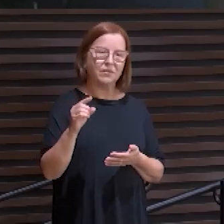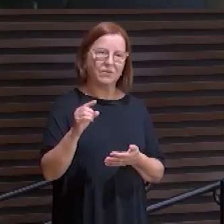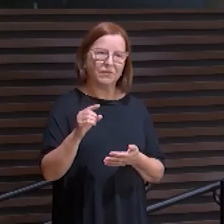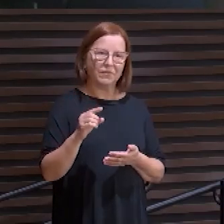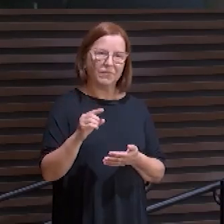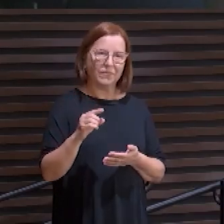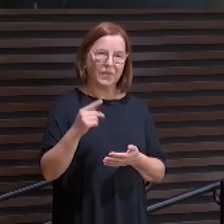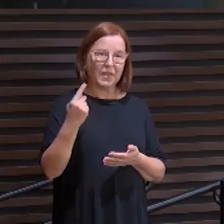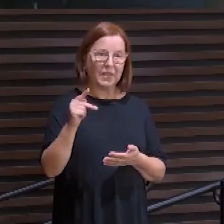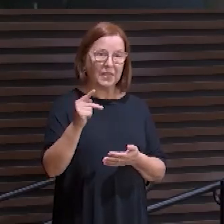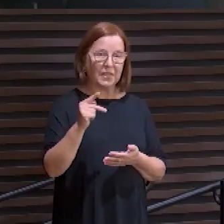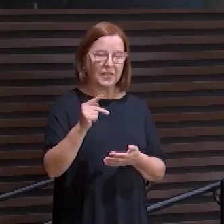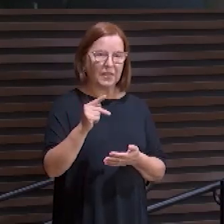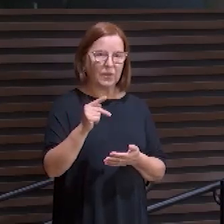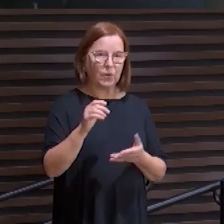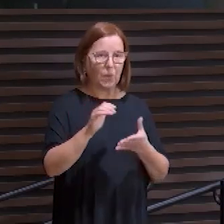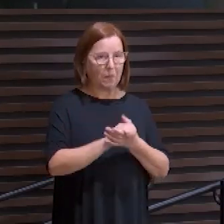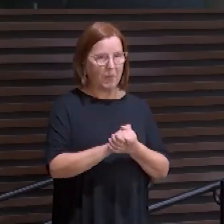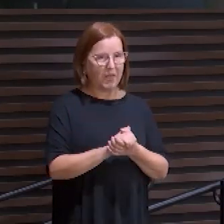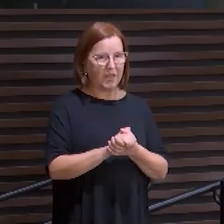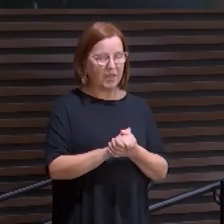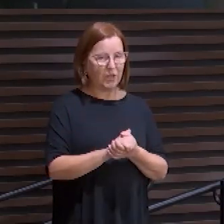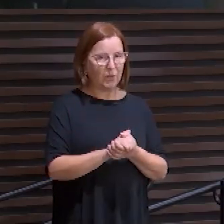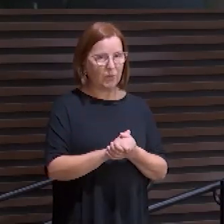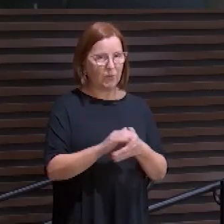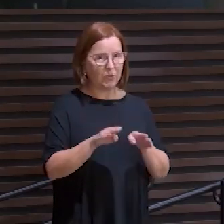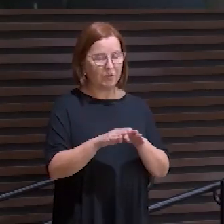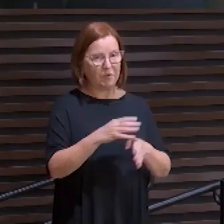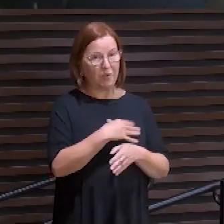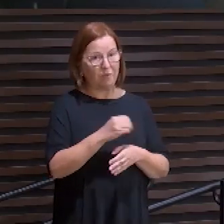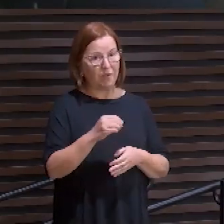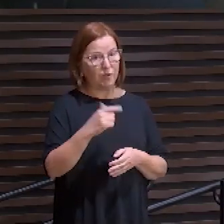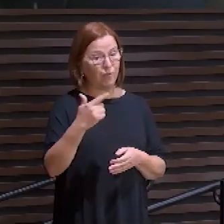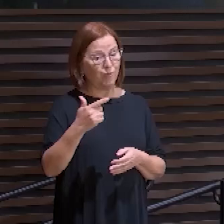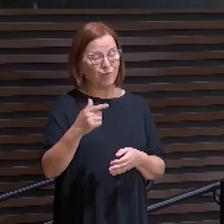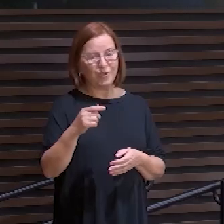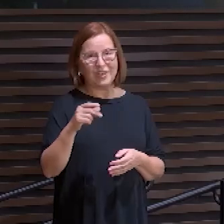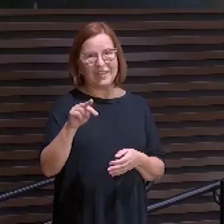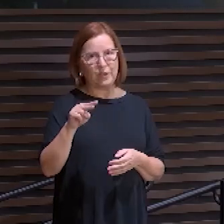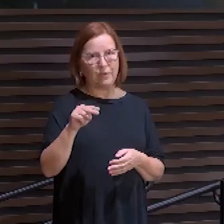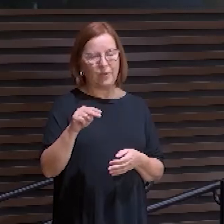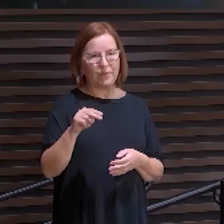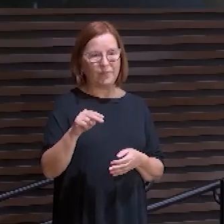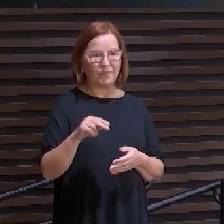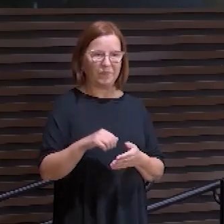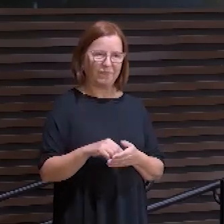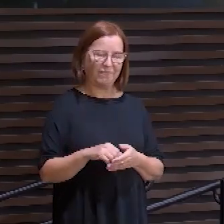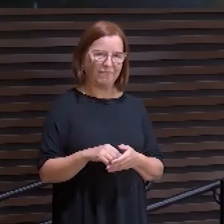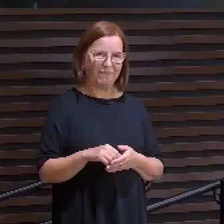filhos não tinha igual, e ela foi a grande inspiração de Edwards e seus